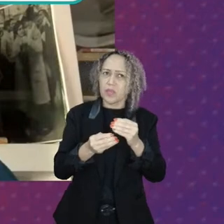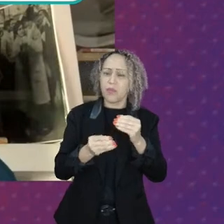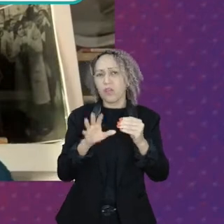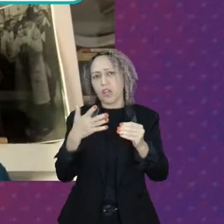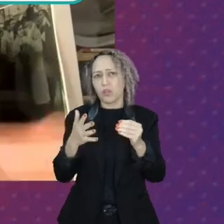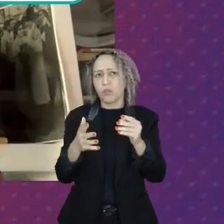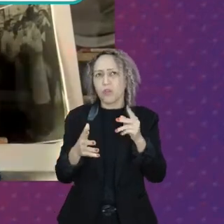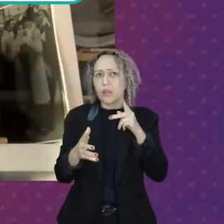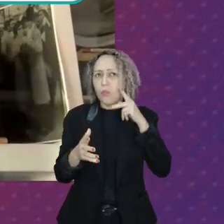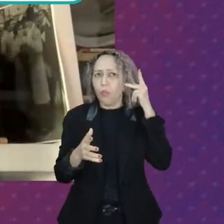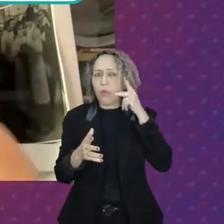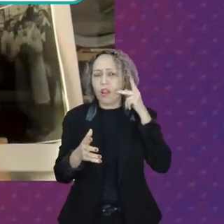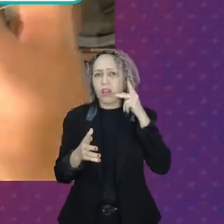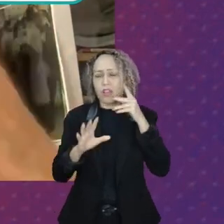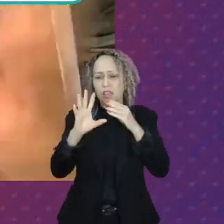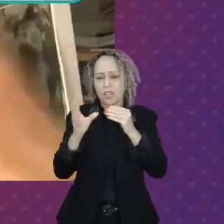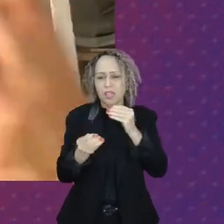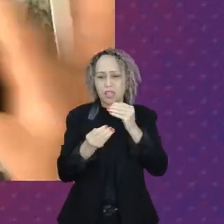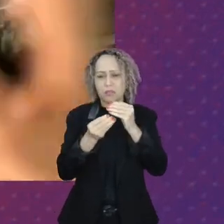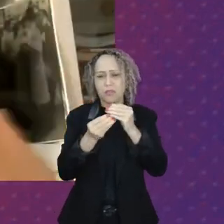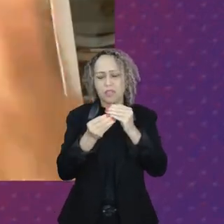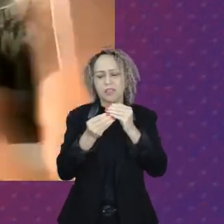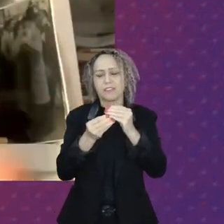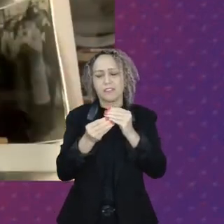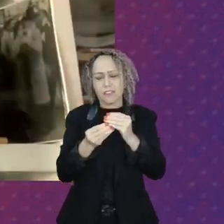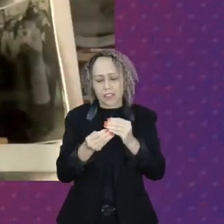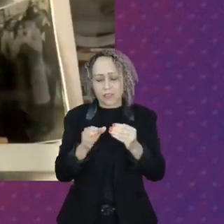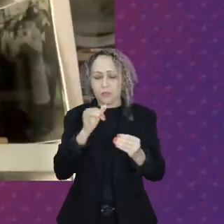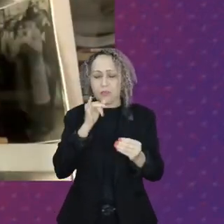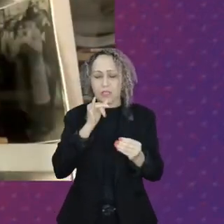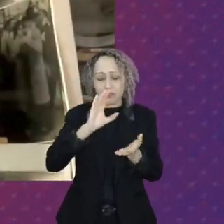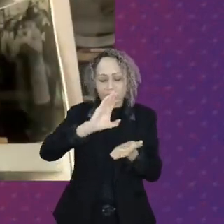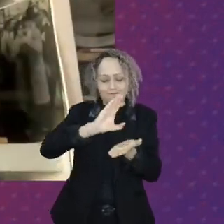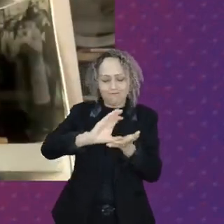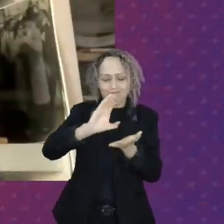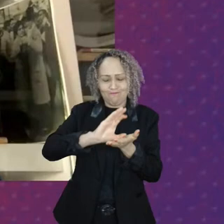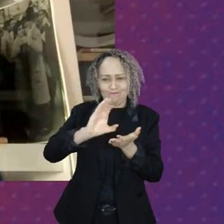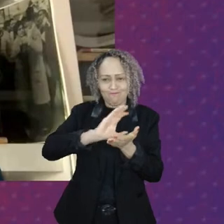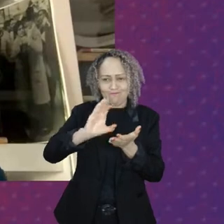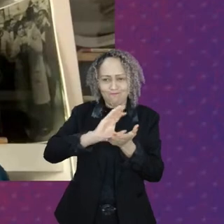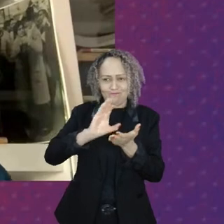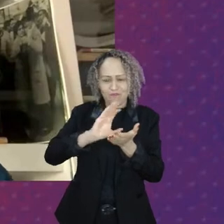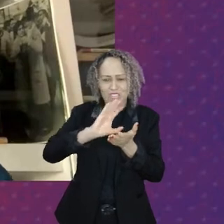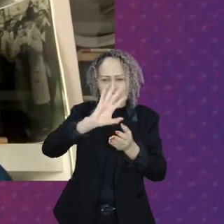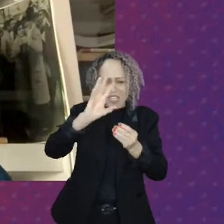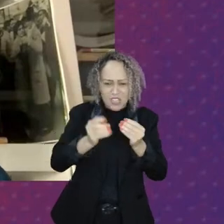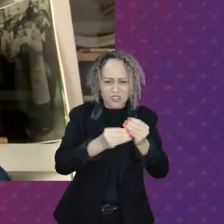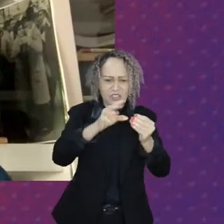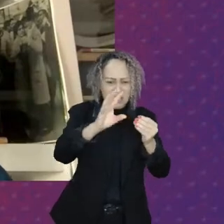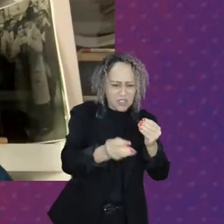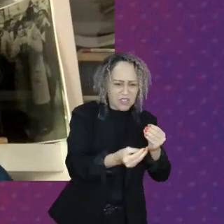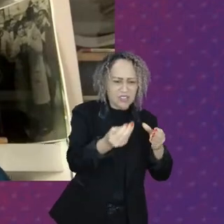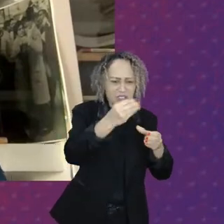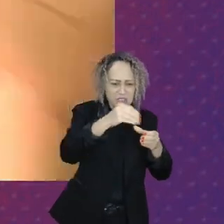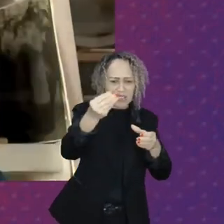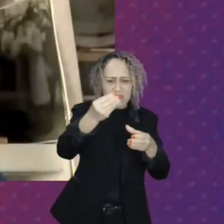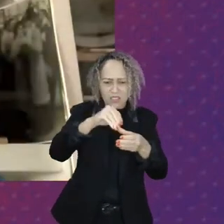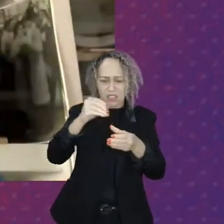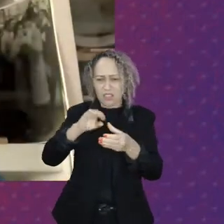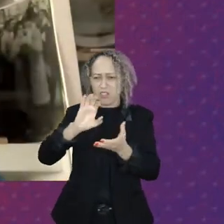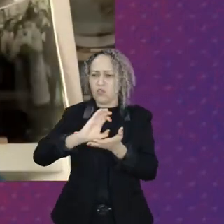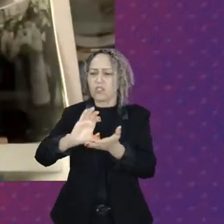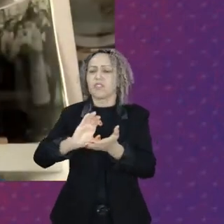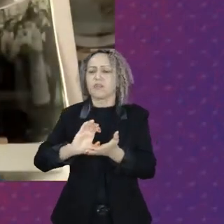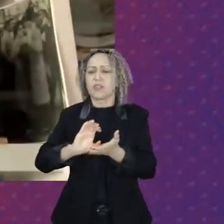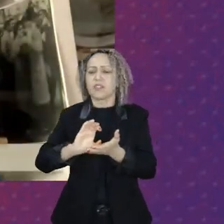emendas. Olha que ideia bacana que a gente pode, uma das ideias que a gente pode trabalhar. E que nós queremos que as mulheres